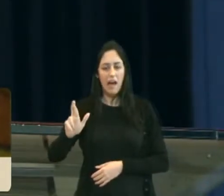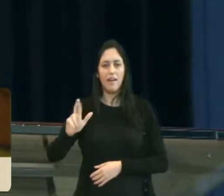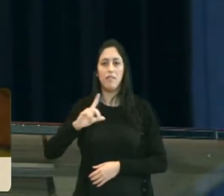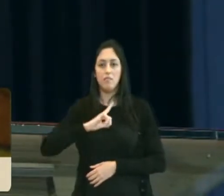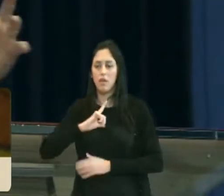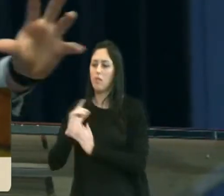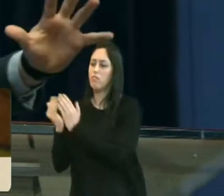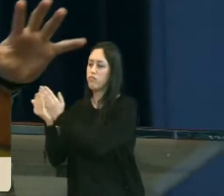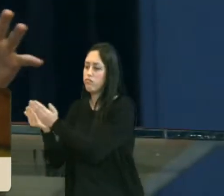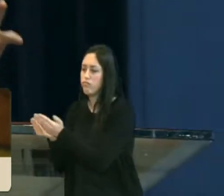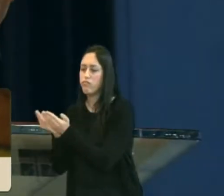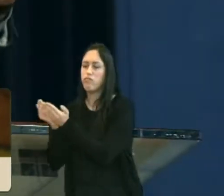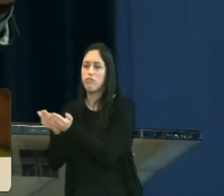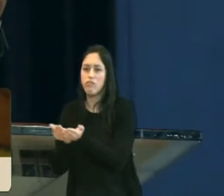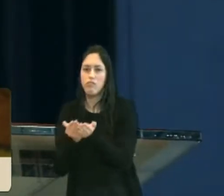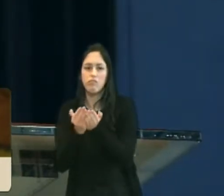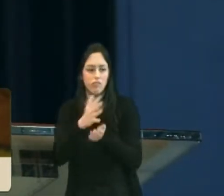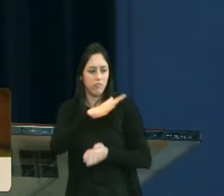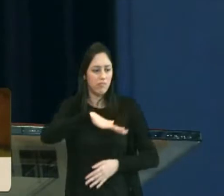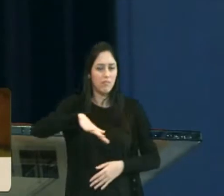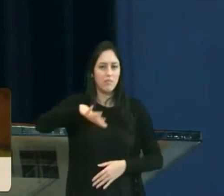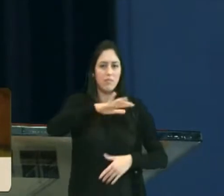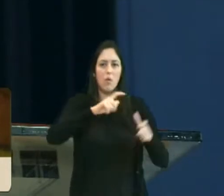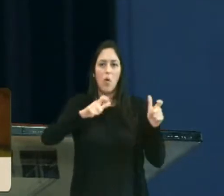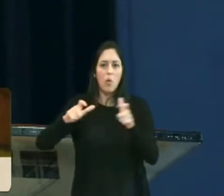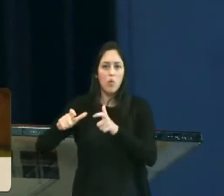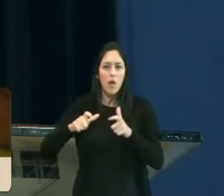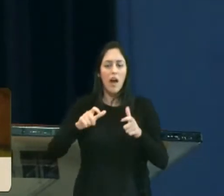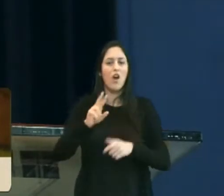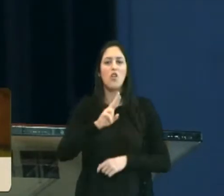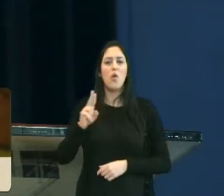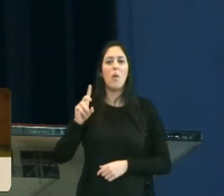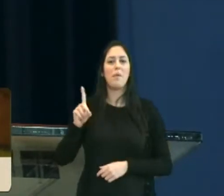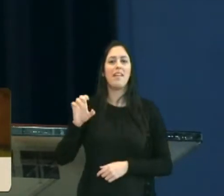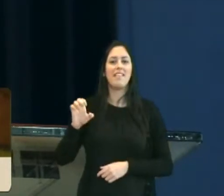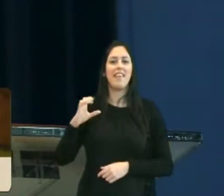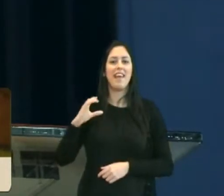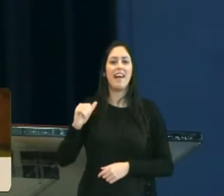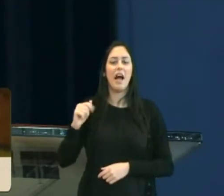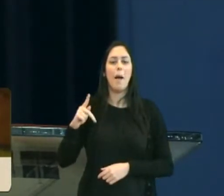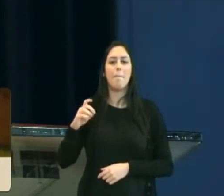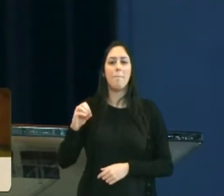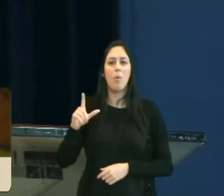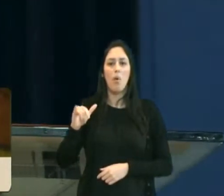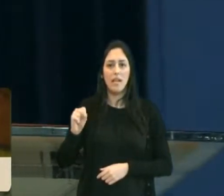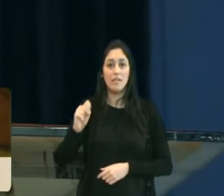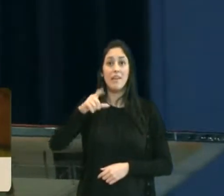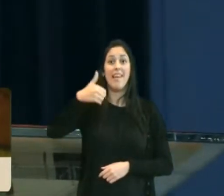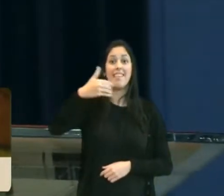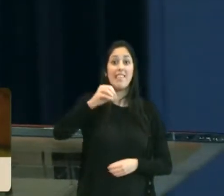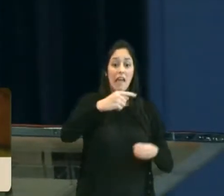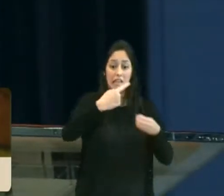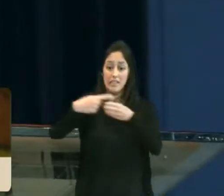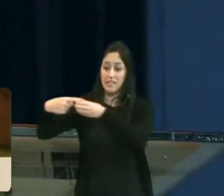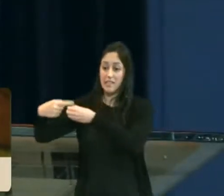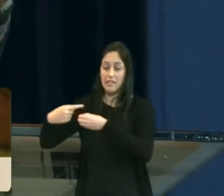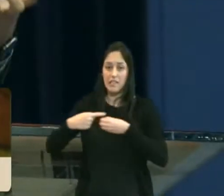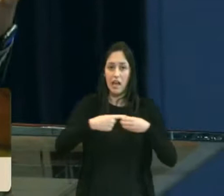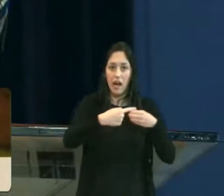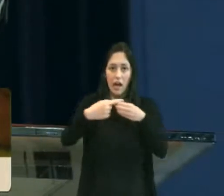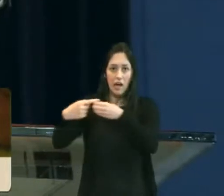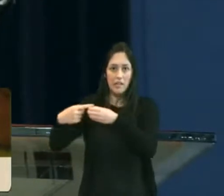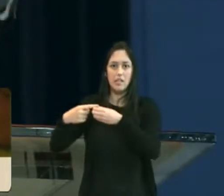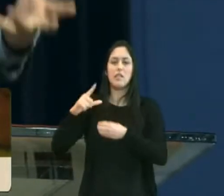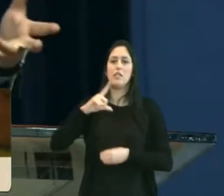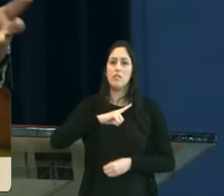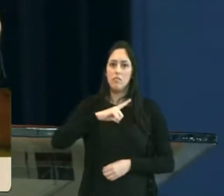parte da chamada Decápolis, essas 10 cidades que eram uma rota